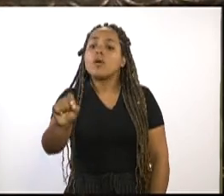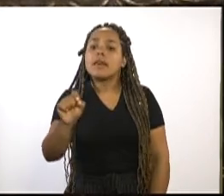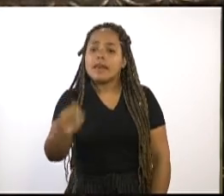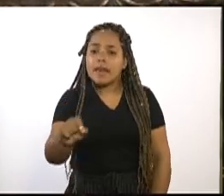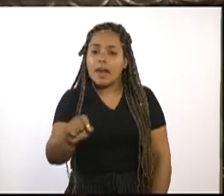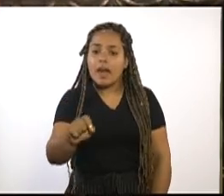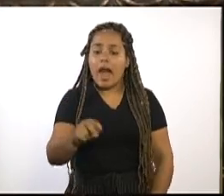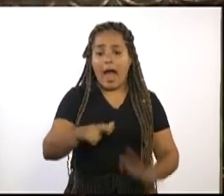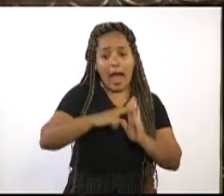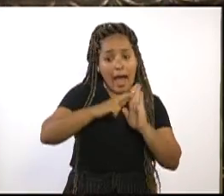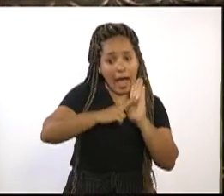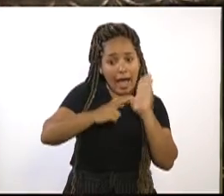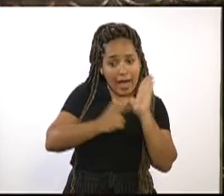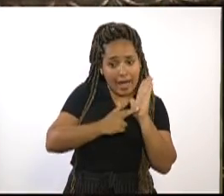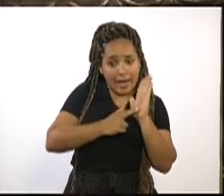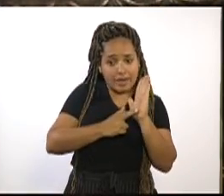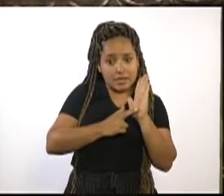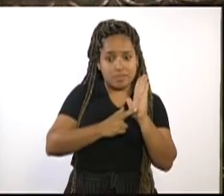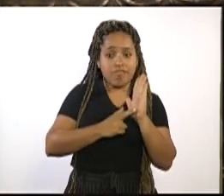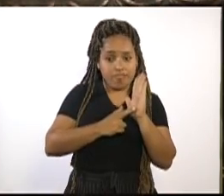filme insinua